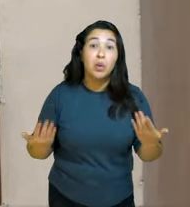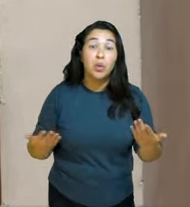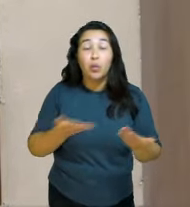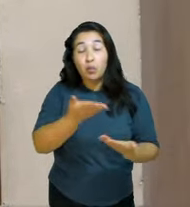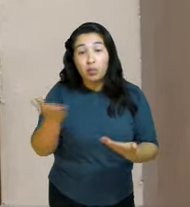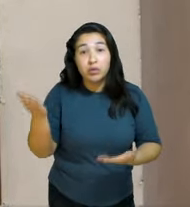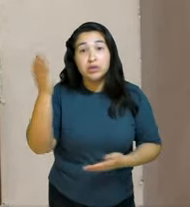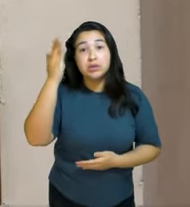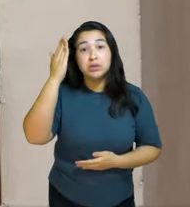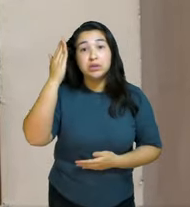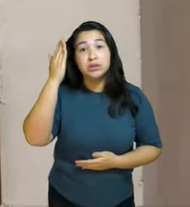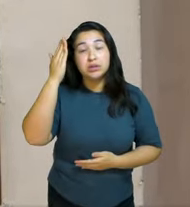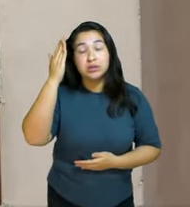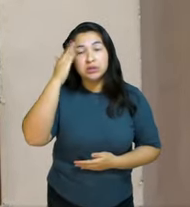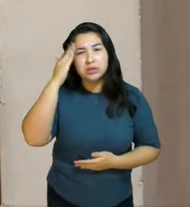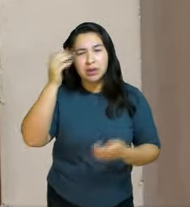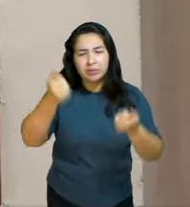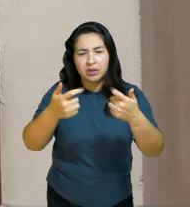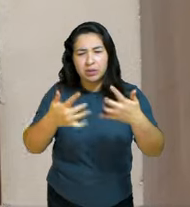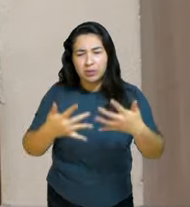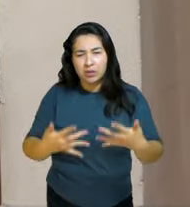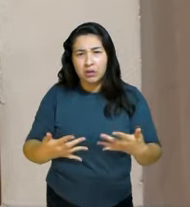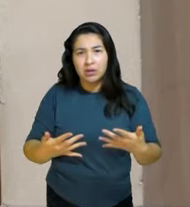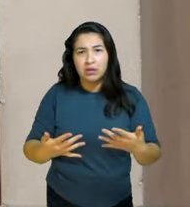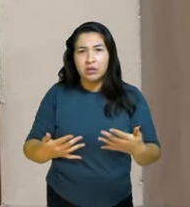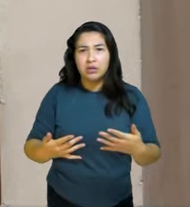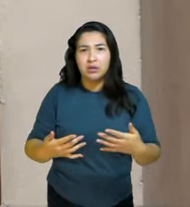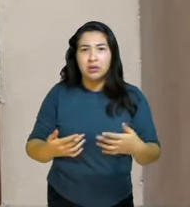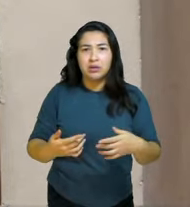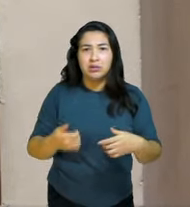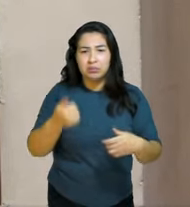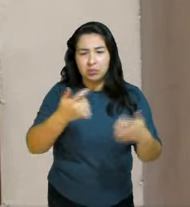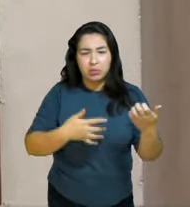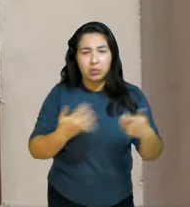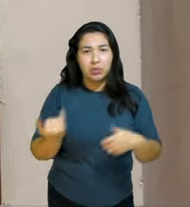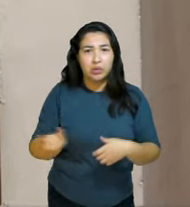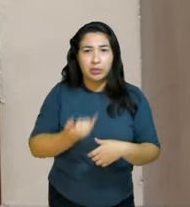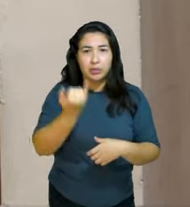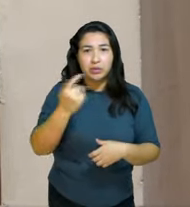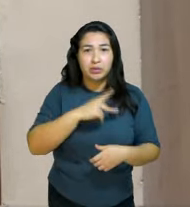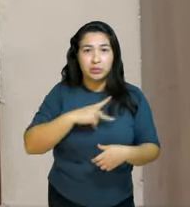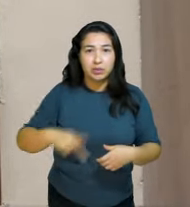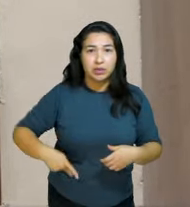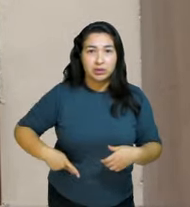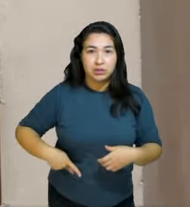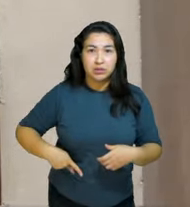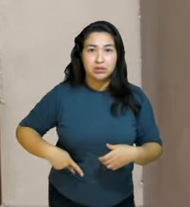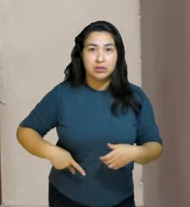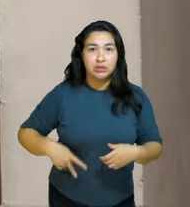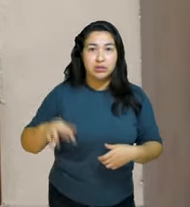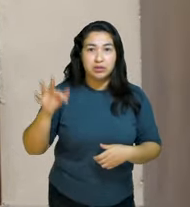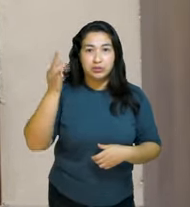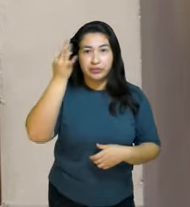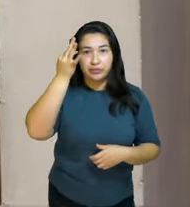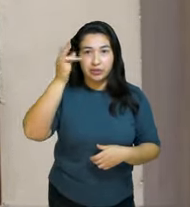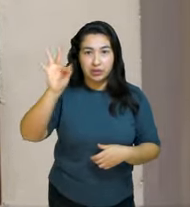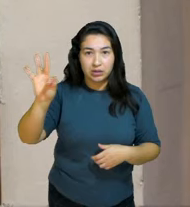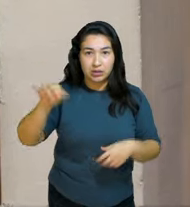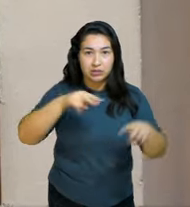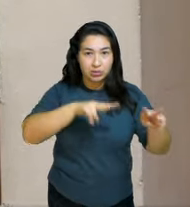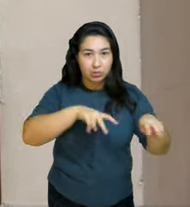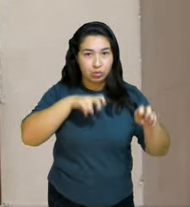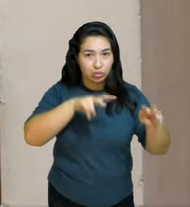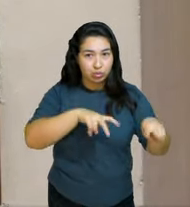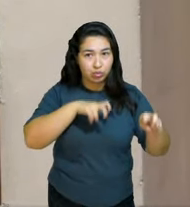já, encarecidamente, que o presidente da Federação de Atletismo, o senhor Deraldo, né, que